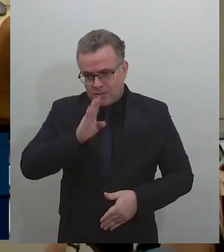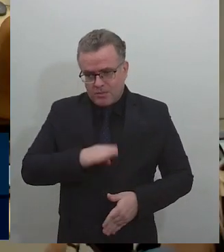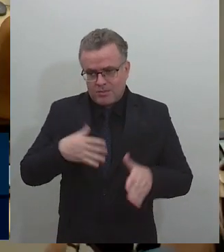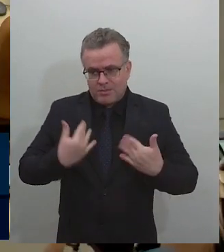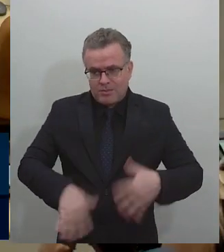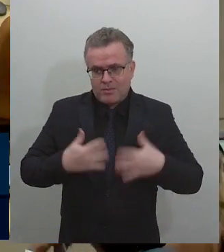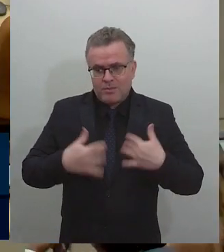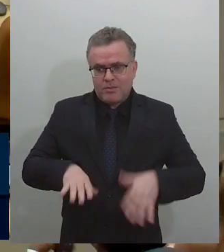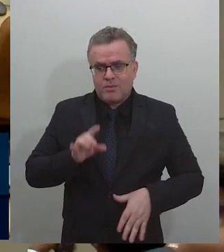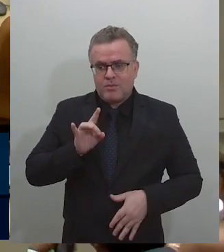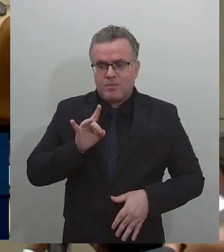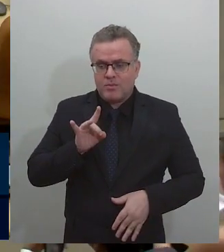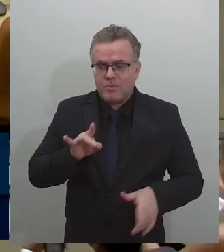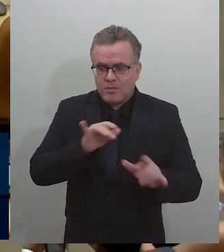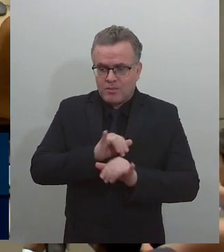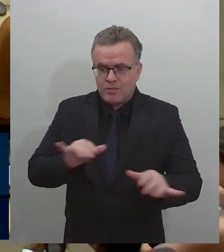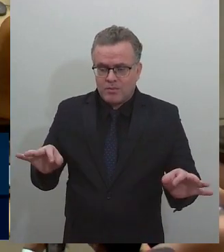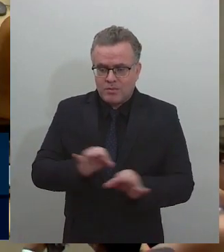deputados.